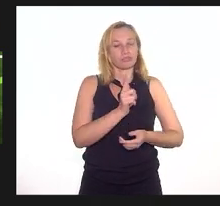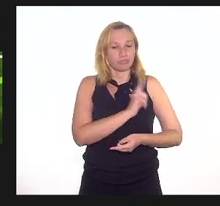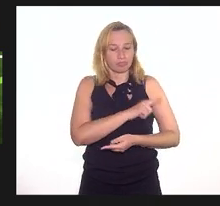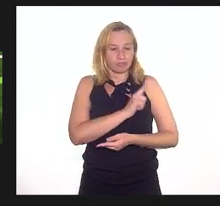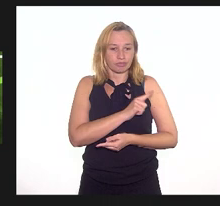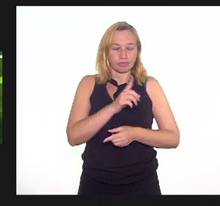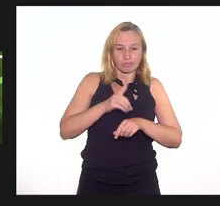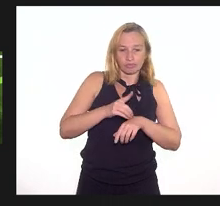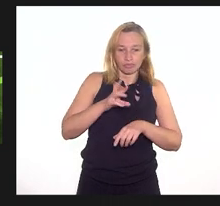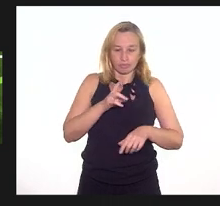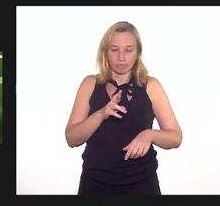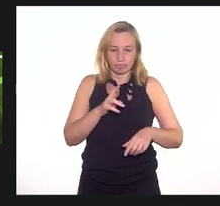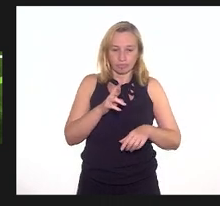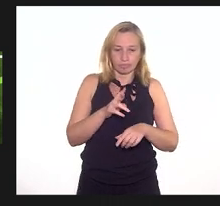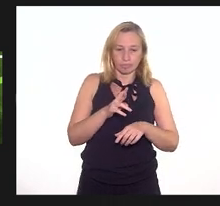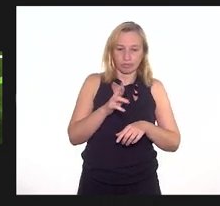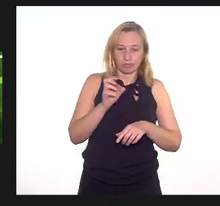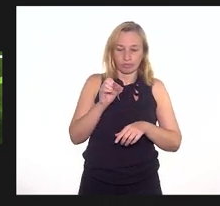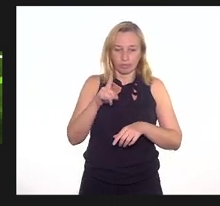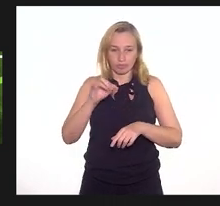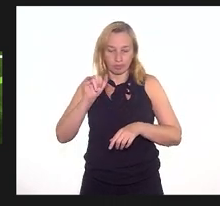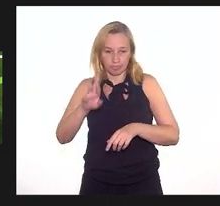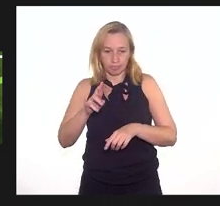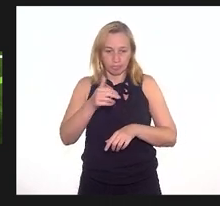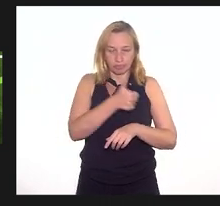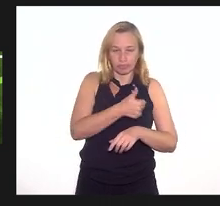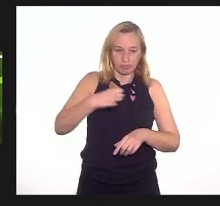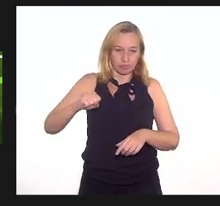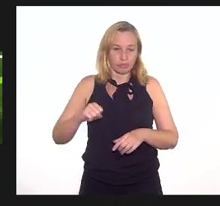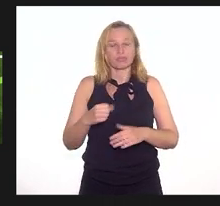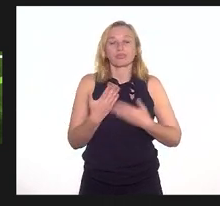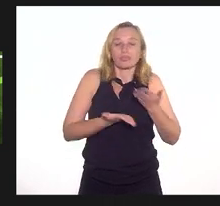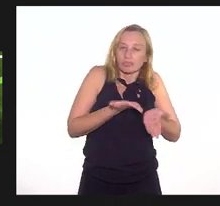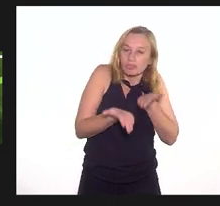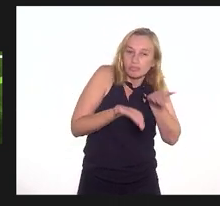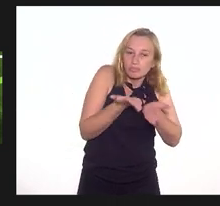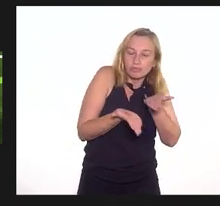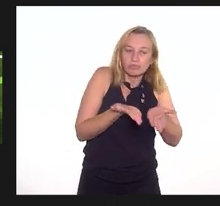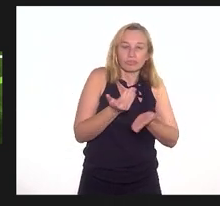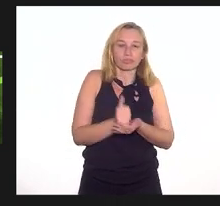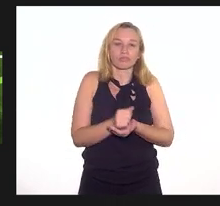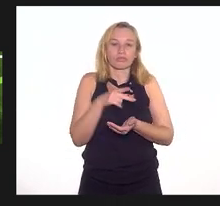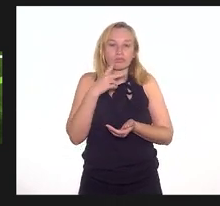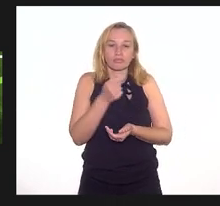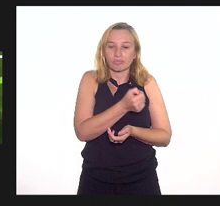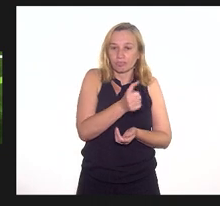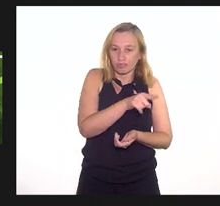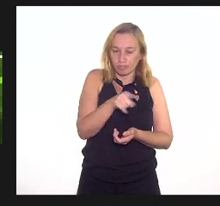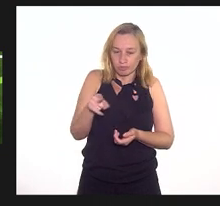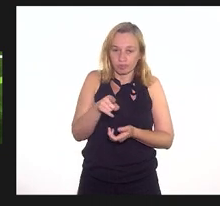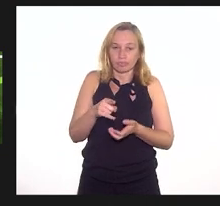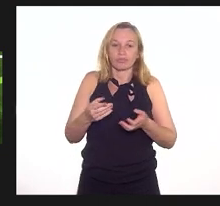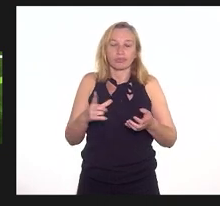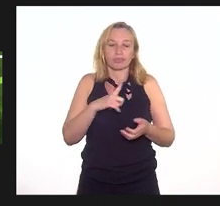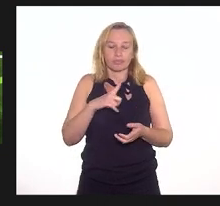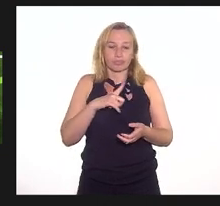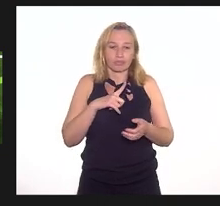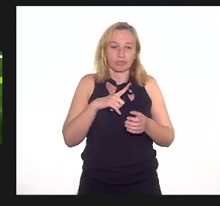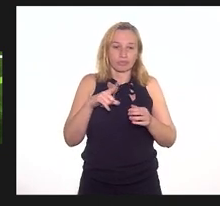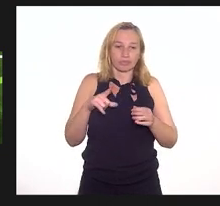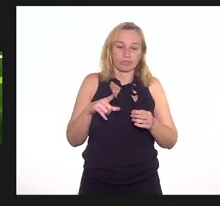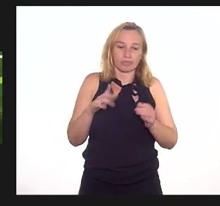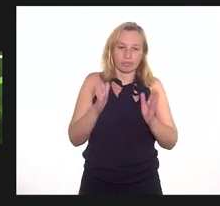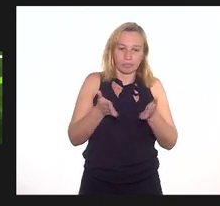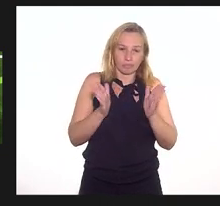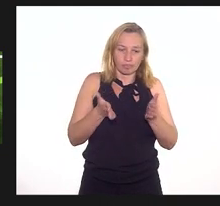Edmar, em 2018, até hoje, na construção da linha de cuidado. Vou falar um pouco para vocês do que a gente tem de panorama atual e qual é o